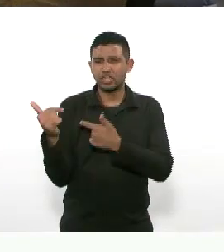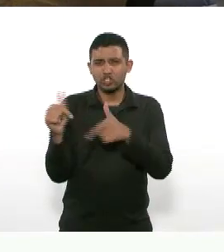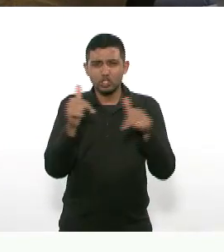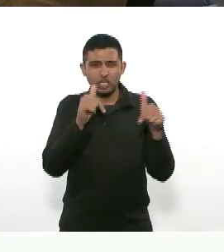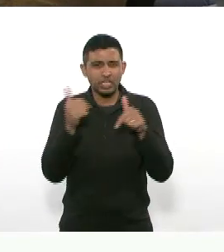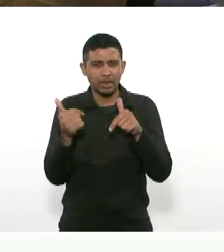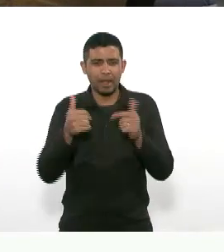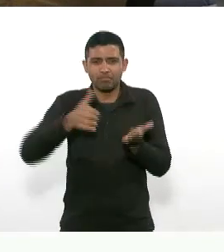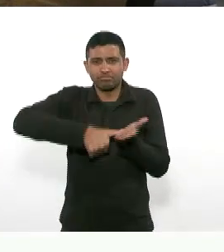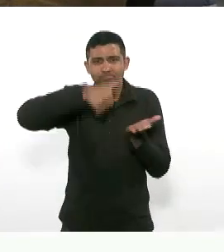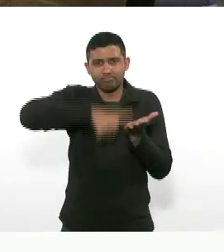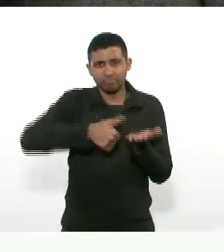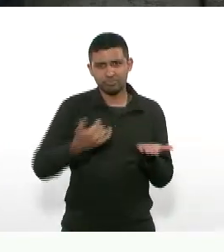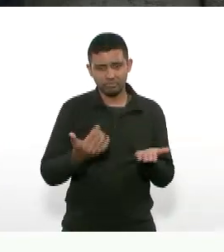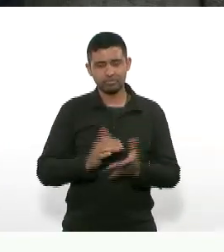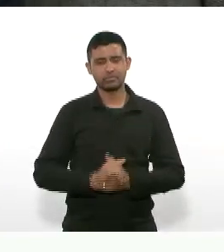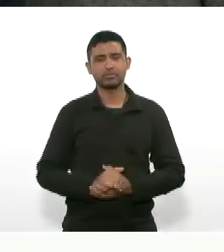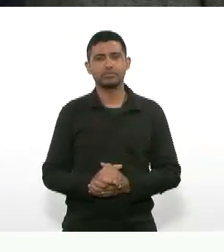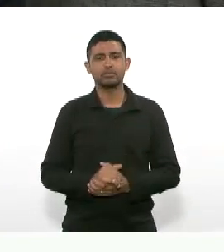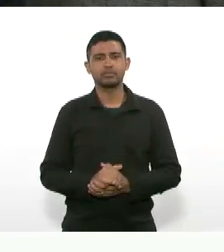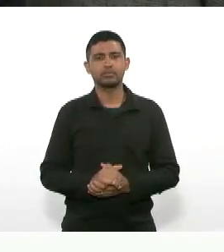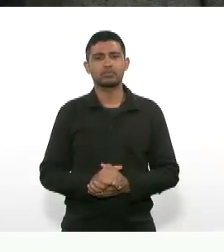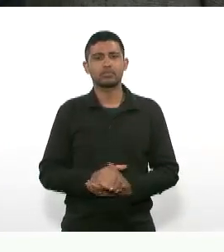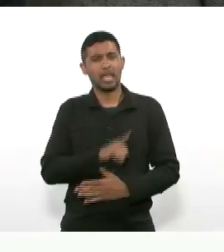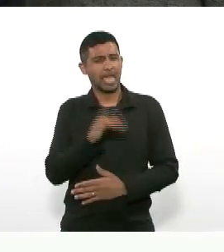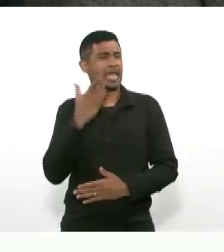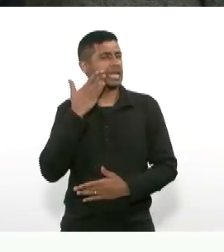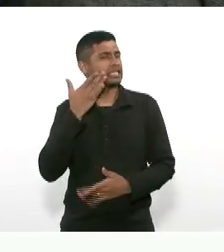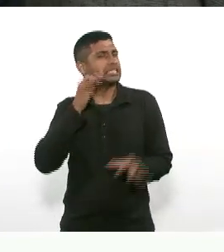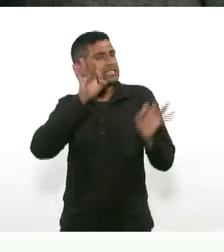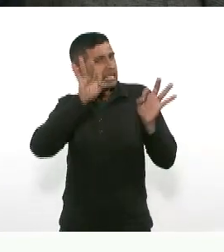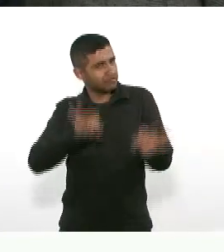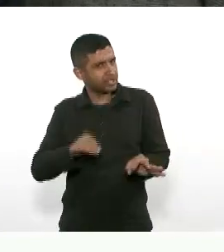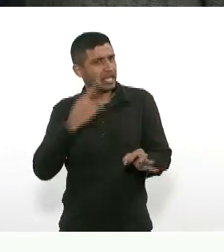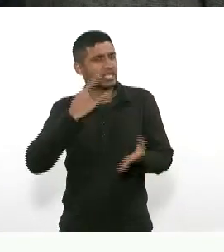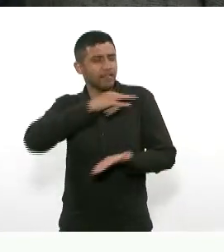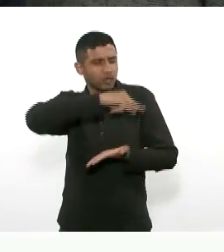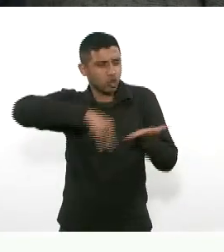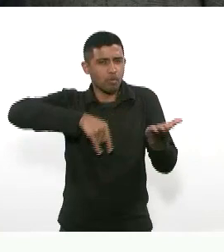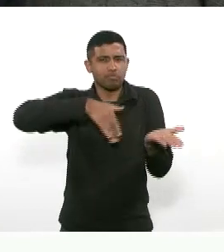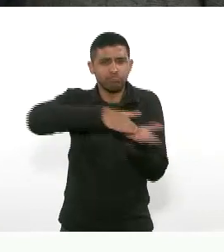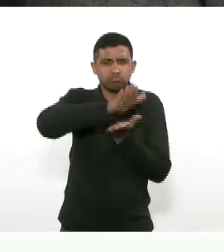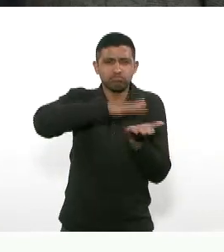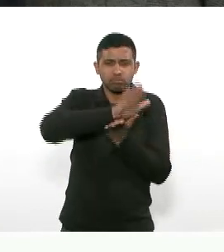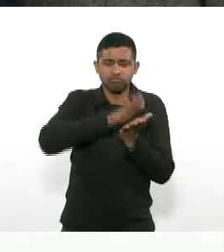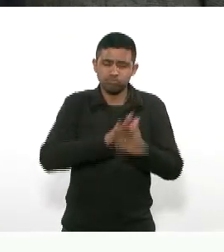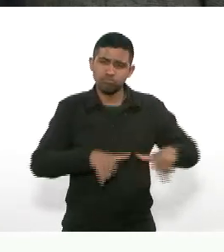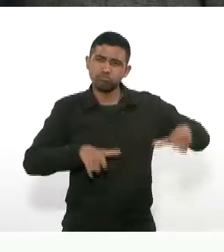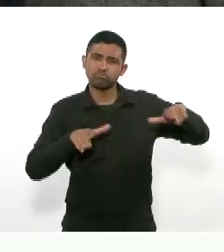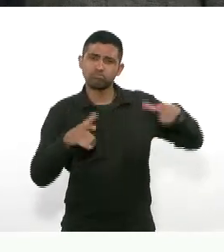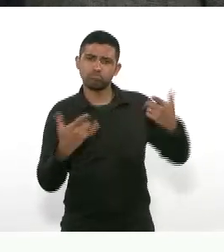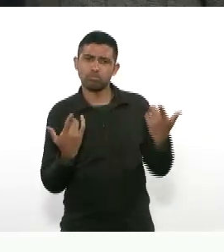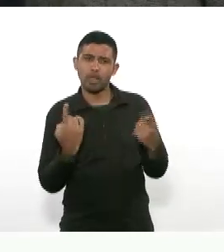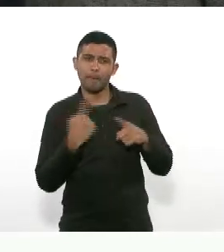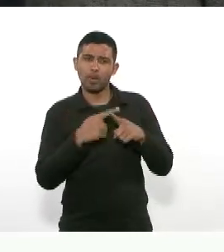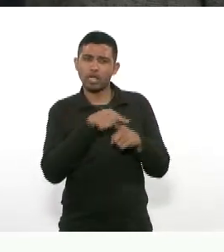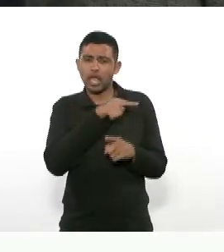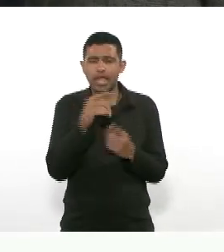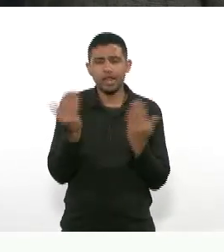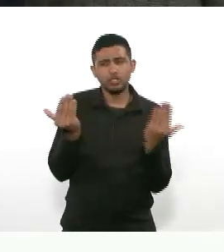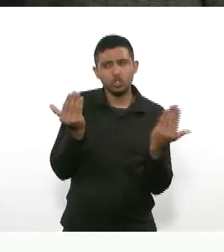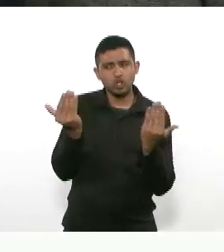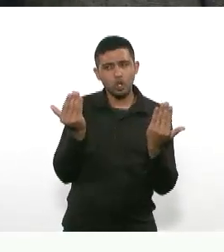as biometrias, são aqueles que dão certeza e idoneidade aos documentos expedidos, porque eles associam